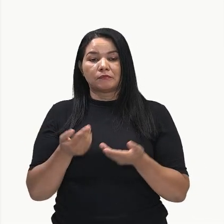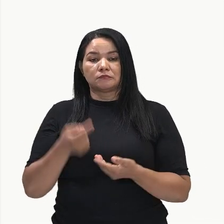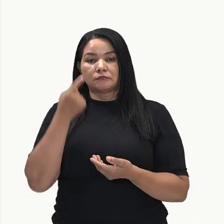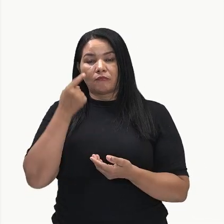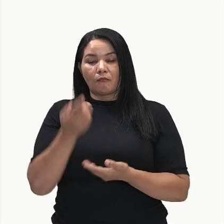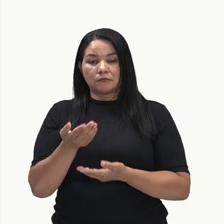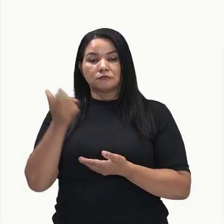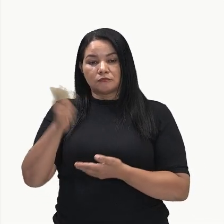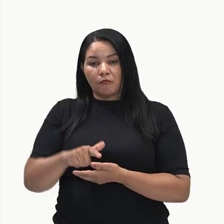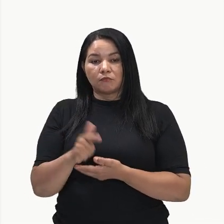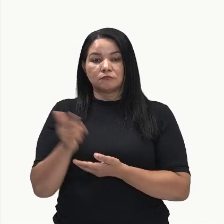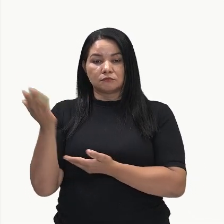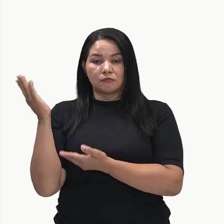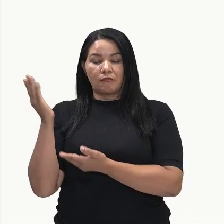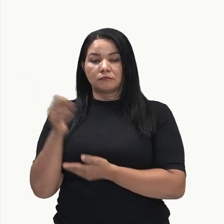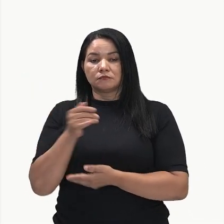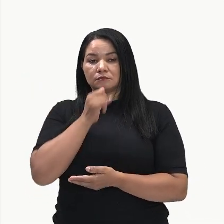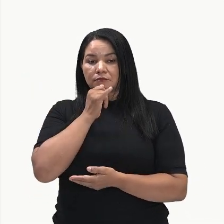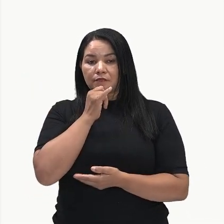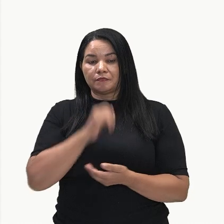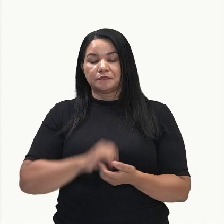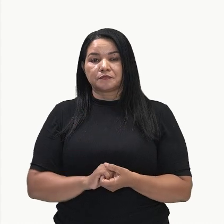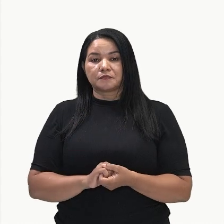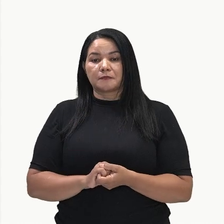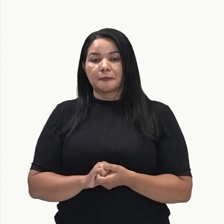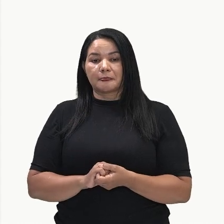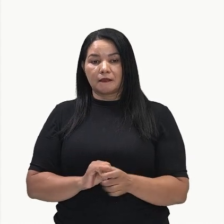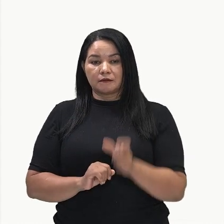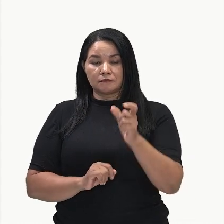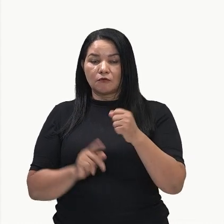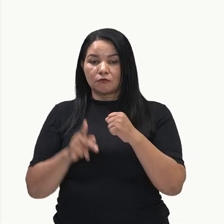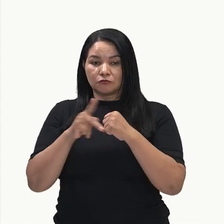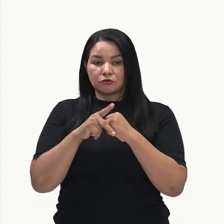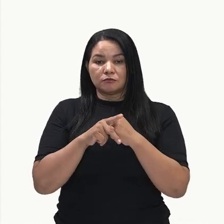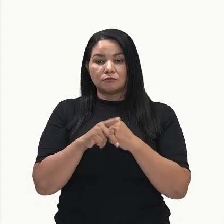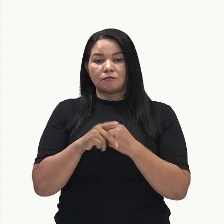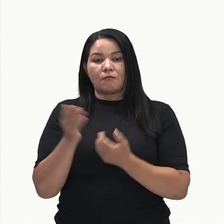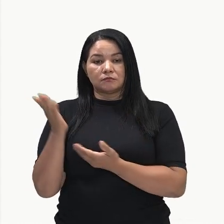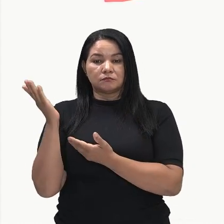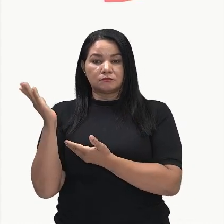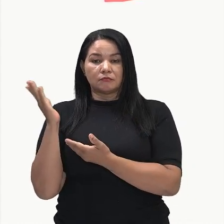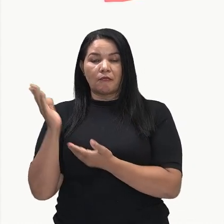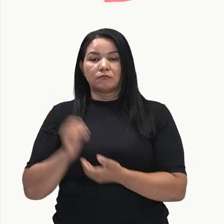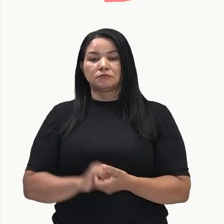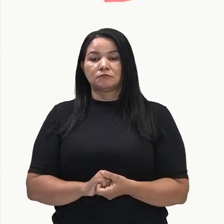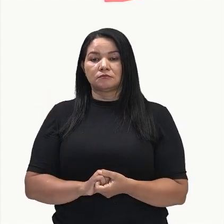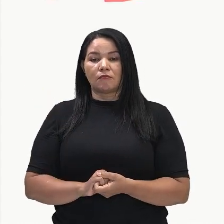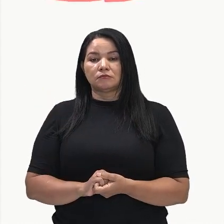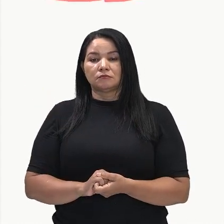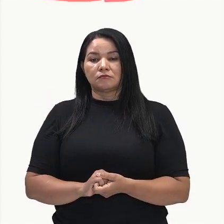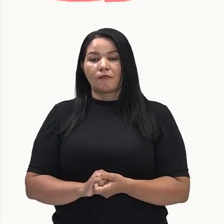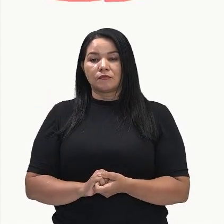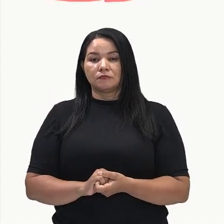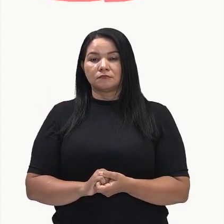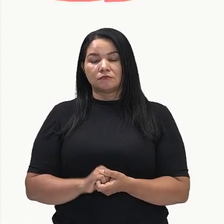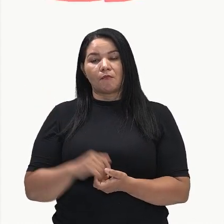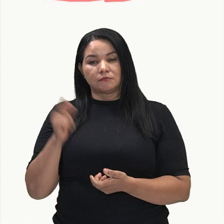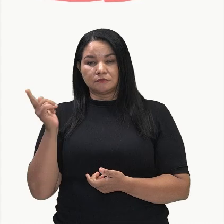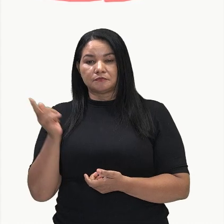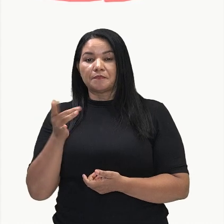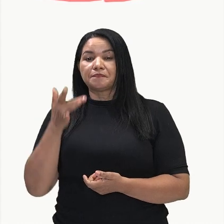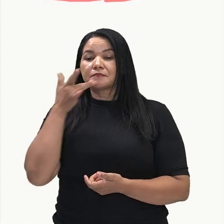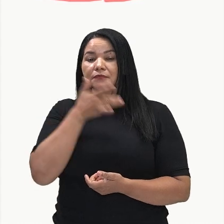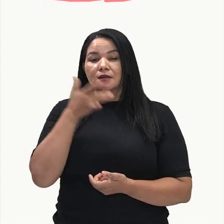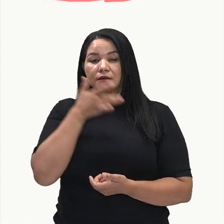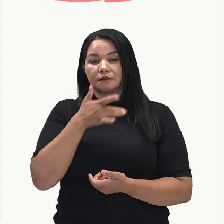Sim, vamos aos exemplos de quem. Quem vai comer este rico bocadilho? Rico é gostoso, tá? Pode